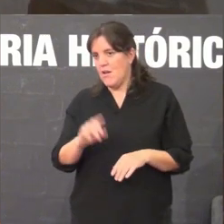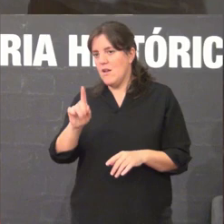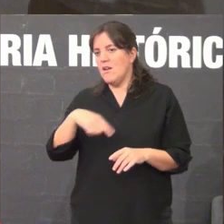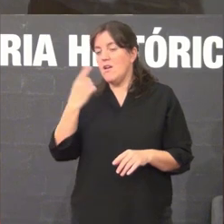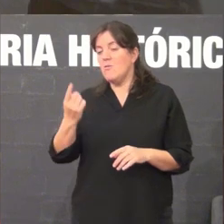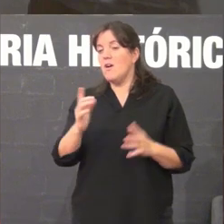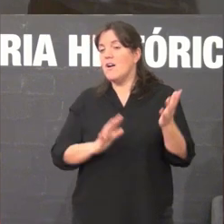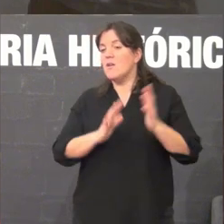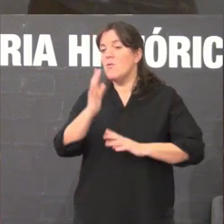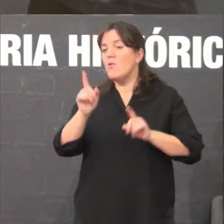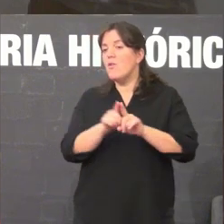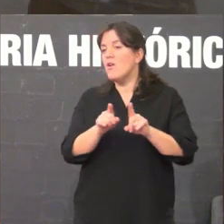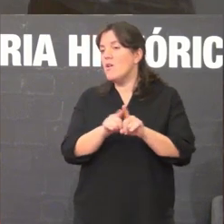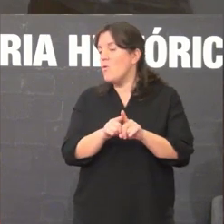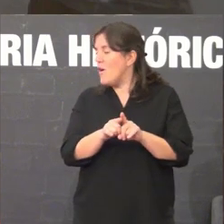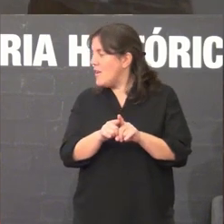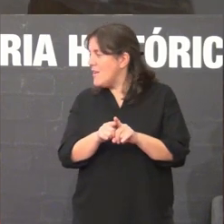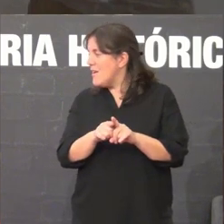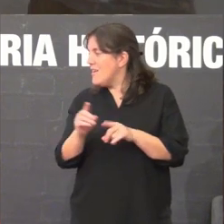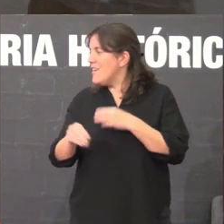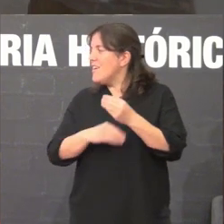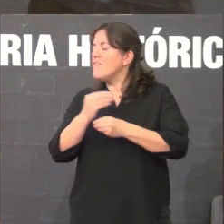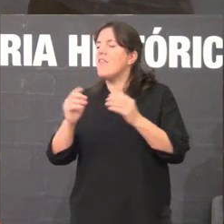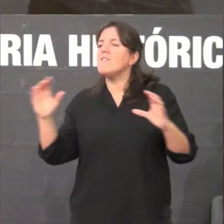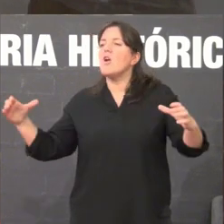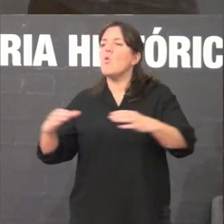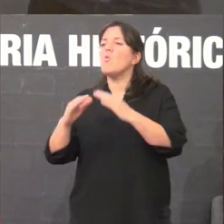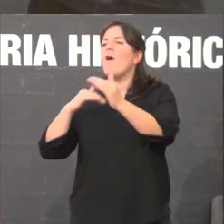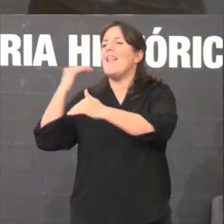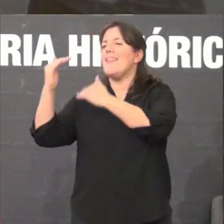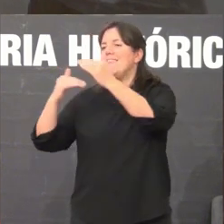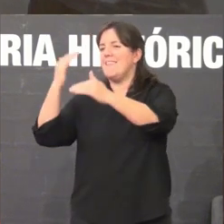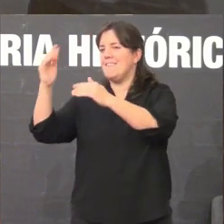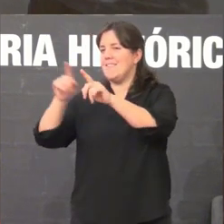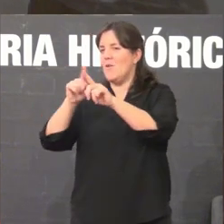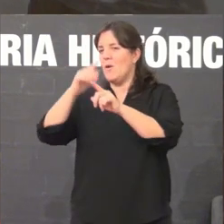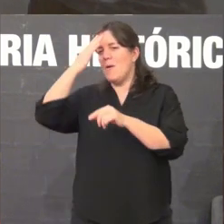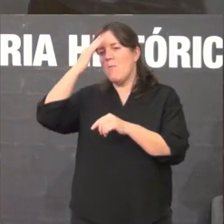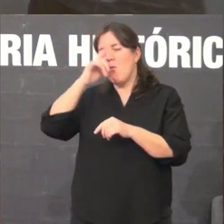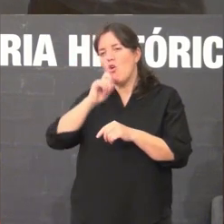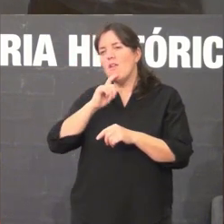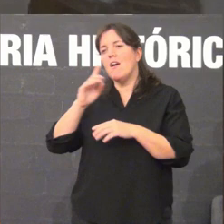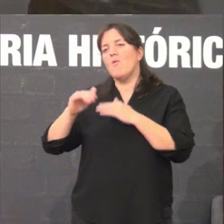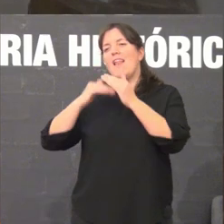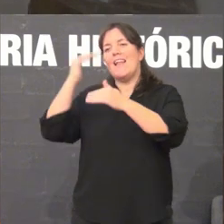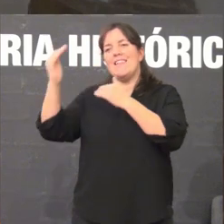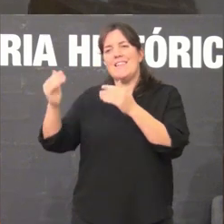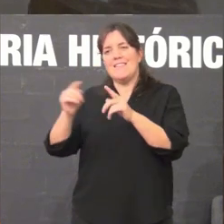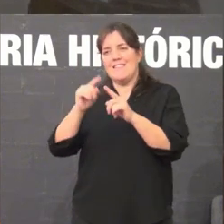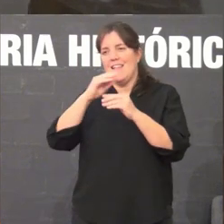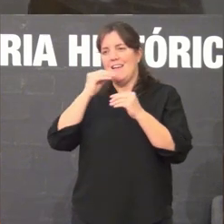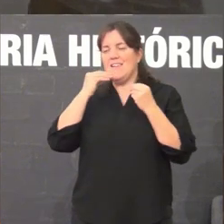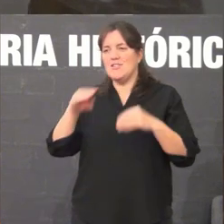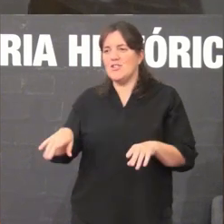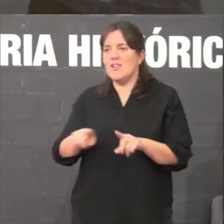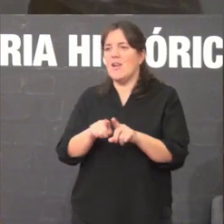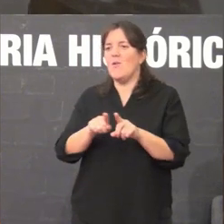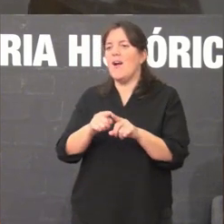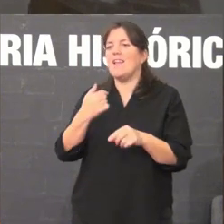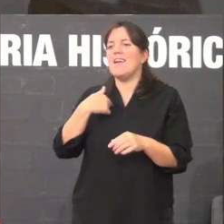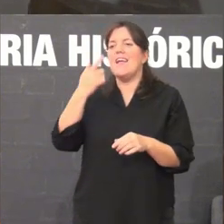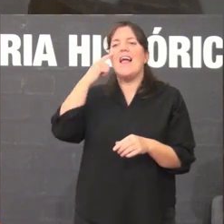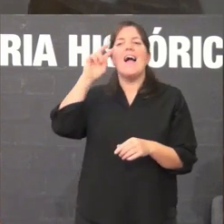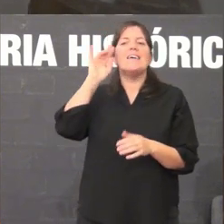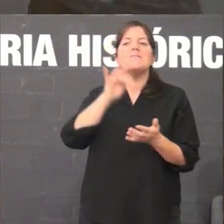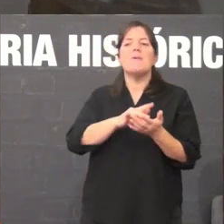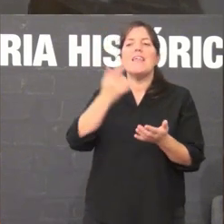Revolução, fazia-se nesta pauta elitista, de uma memória elitista da história, que desvalorizava a experiência